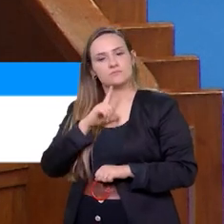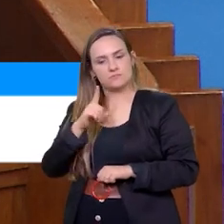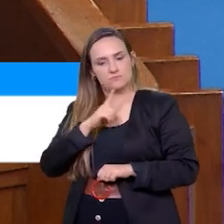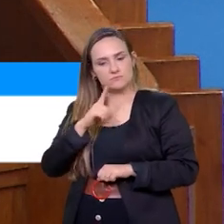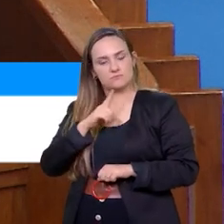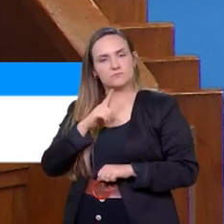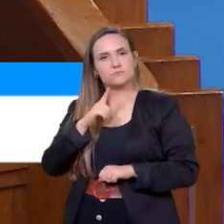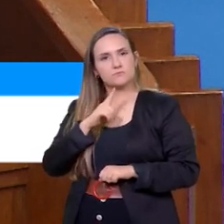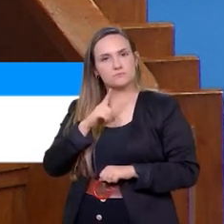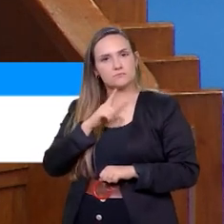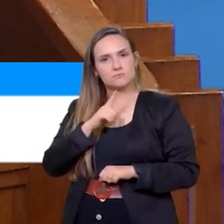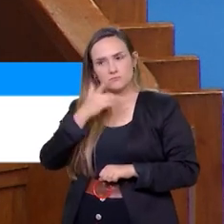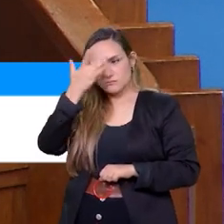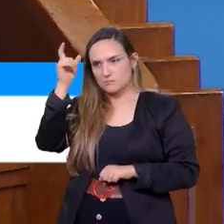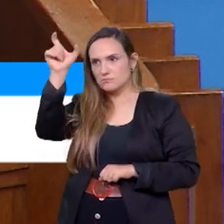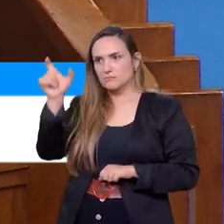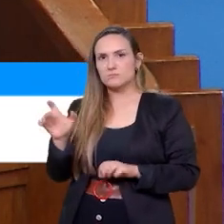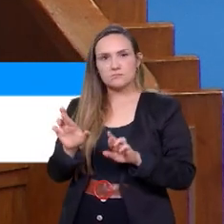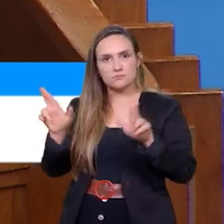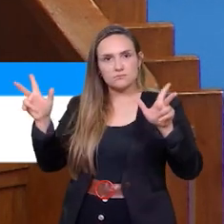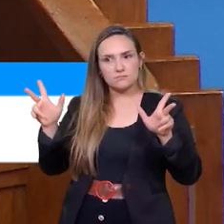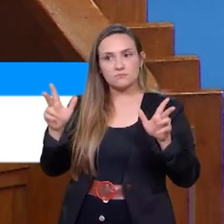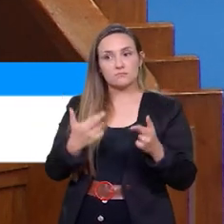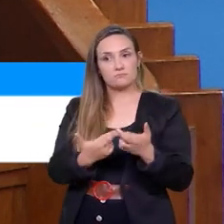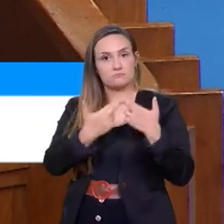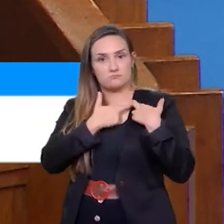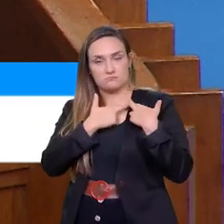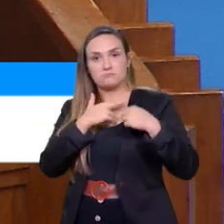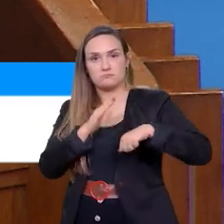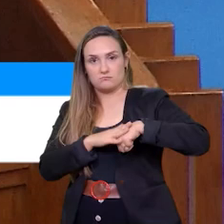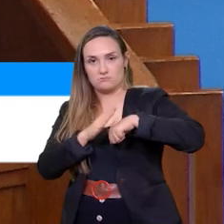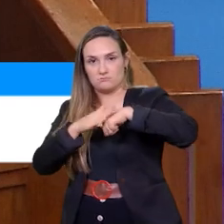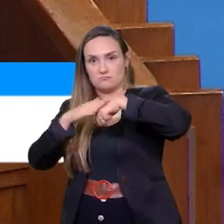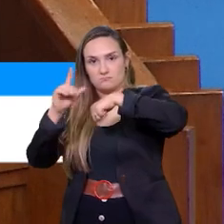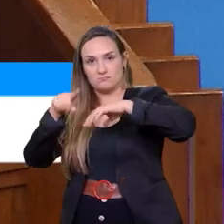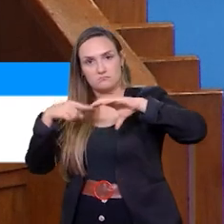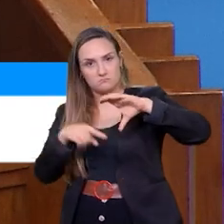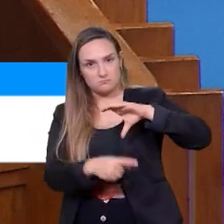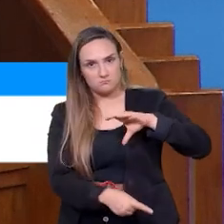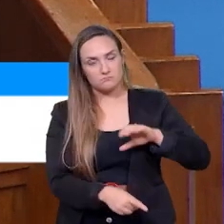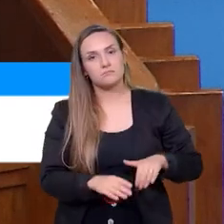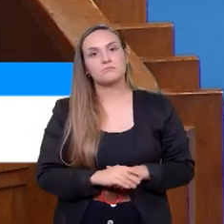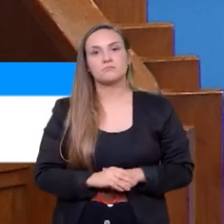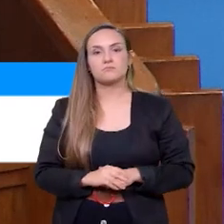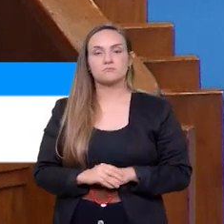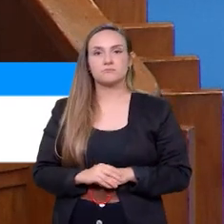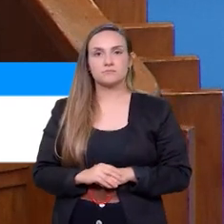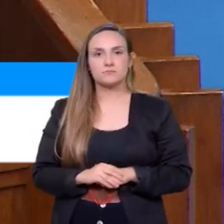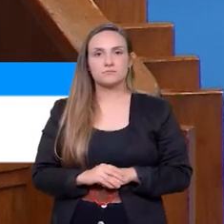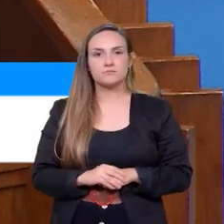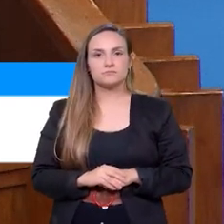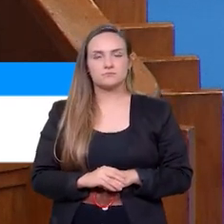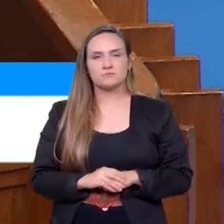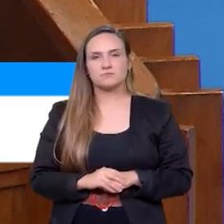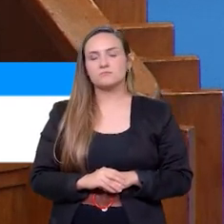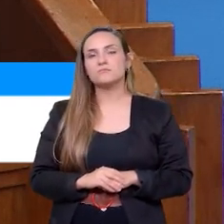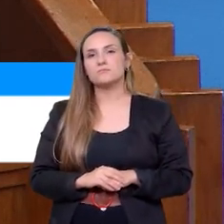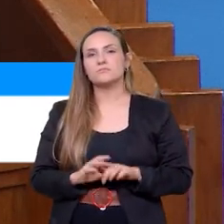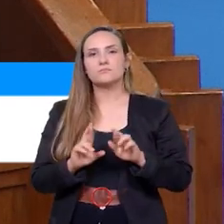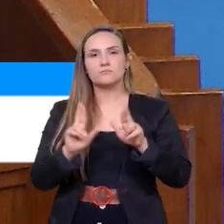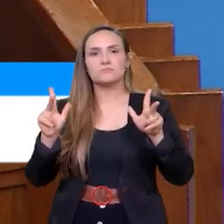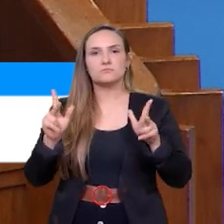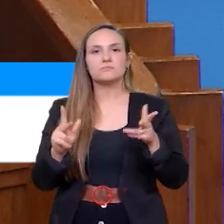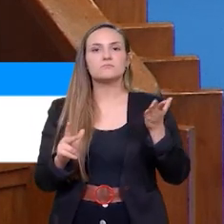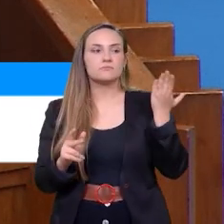um governo de responsabilidade e que portanto obviamente terão atores diferentes e responsabilidades